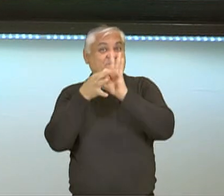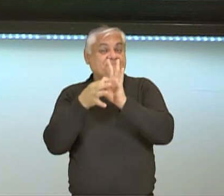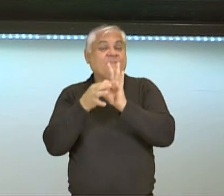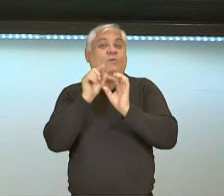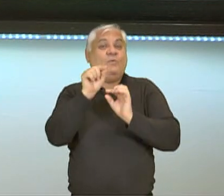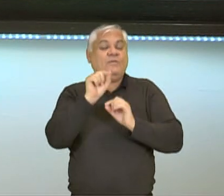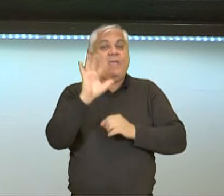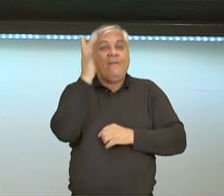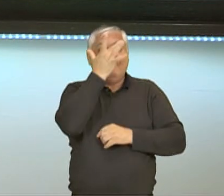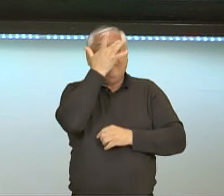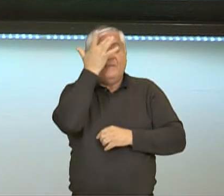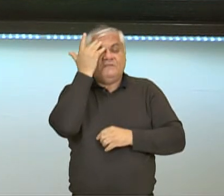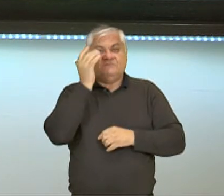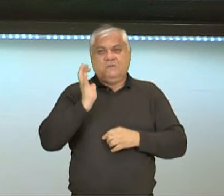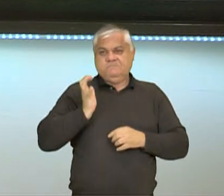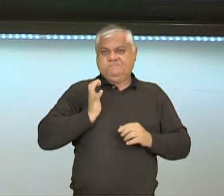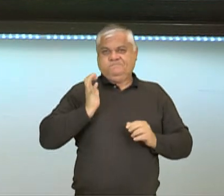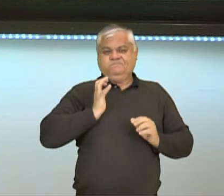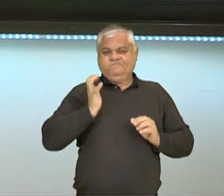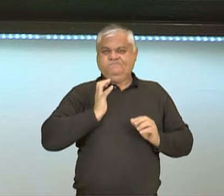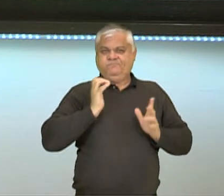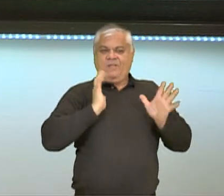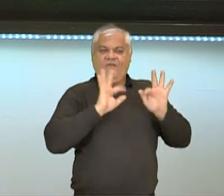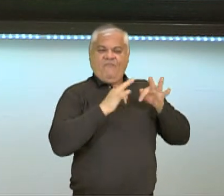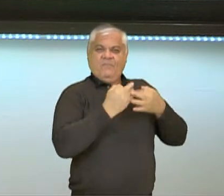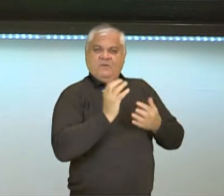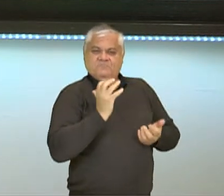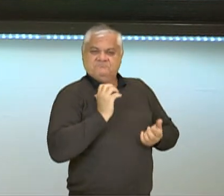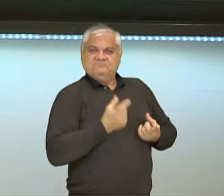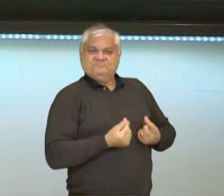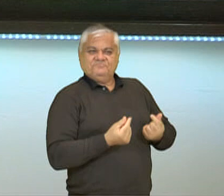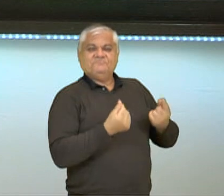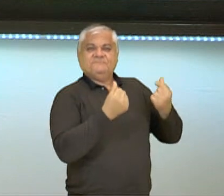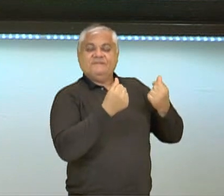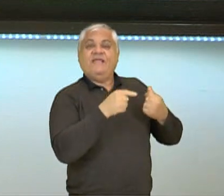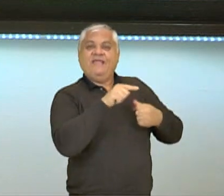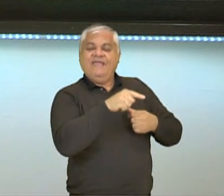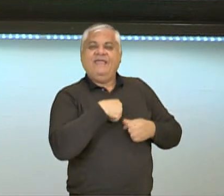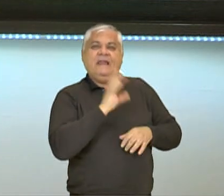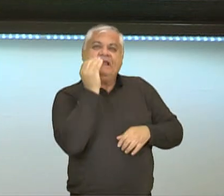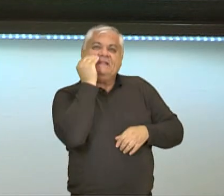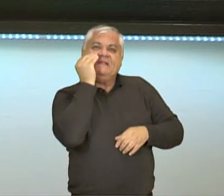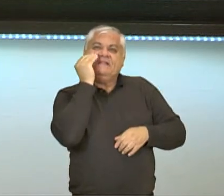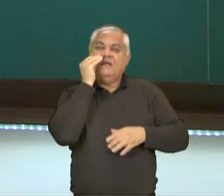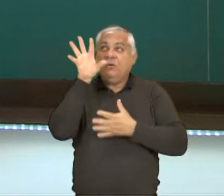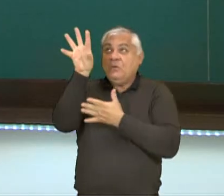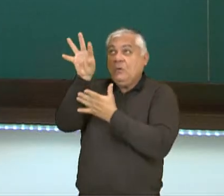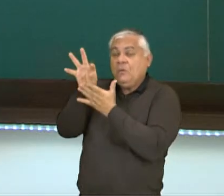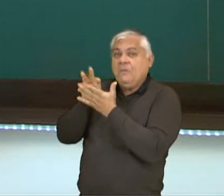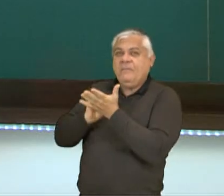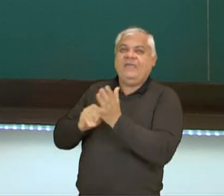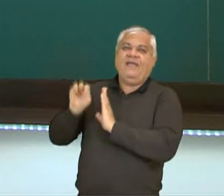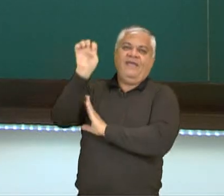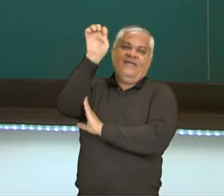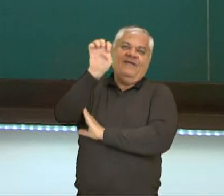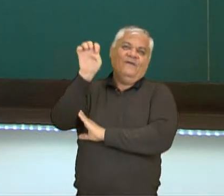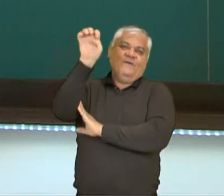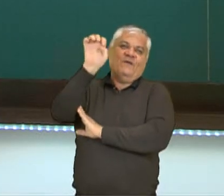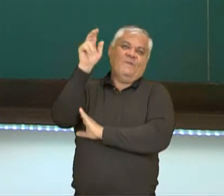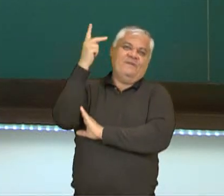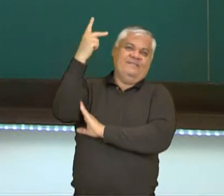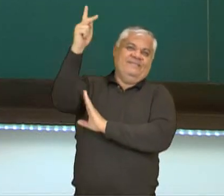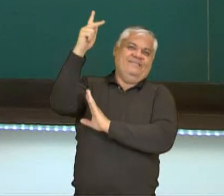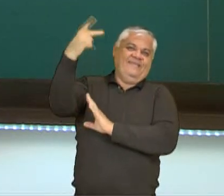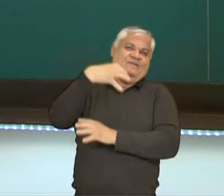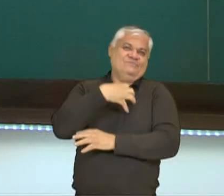as pessoas que pertenciam a uma elite econômica vão tentar se aproximar cada vez mais do